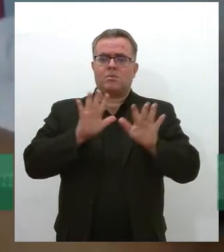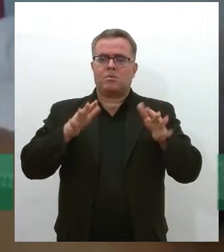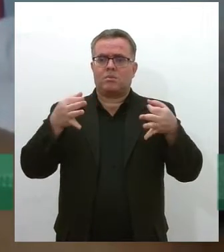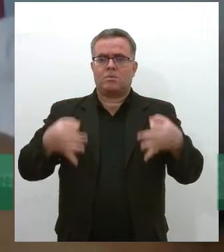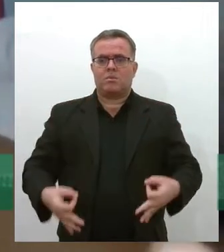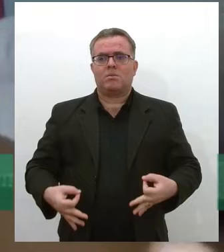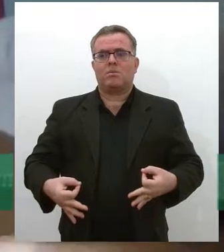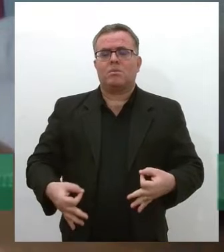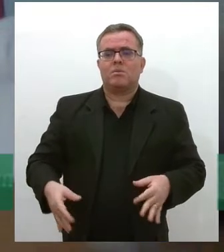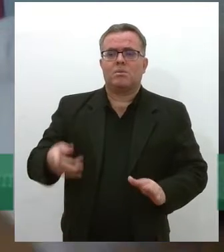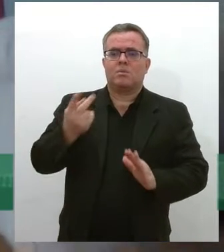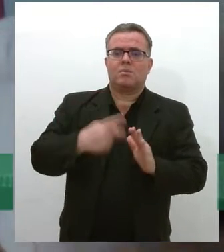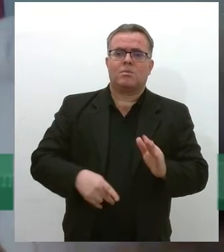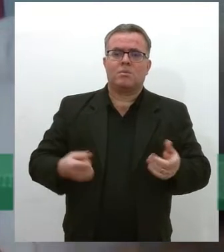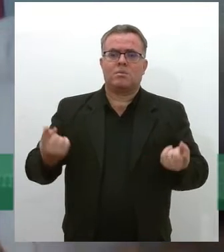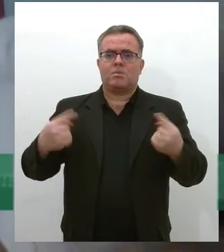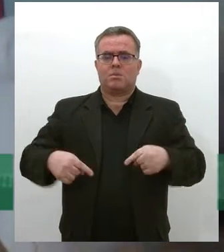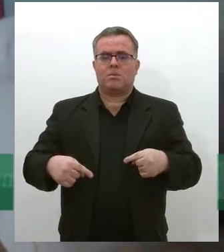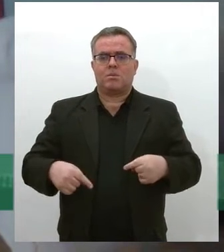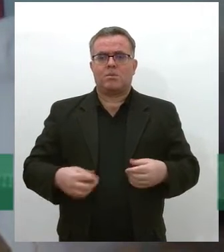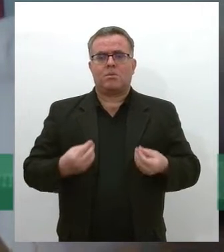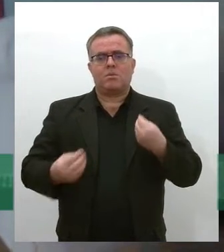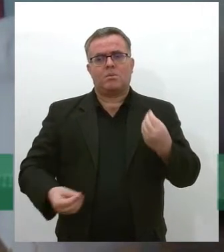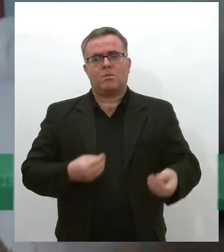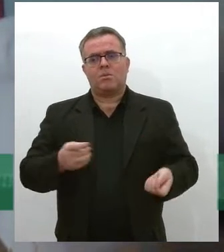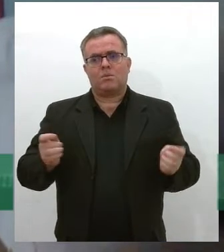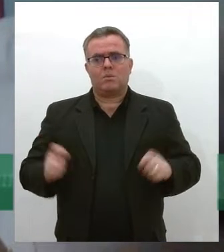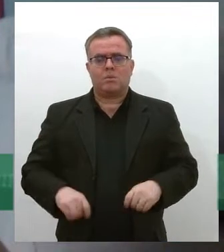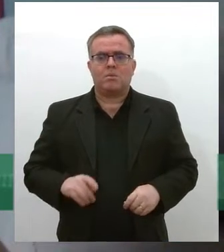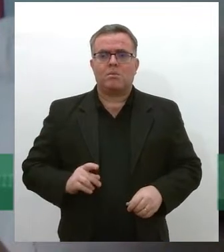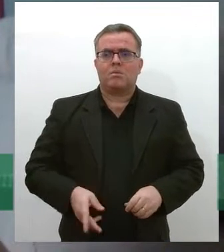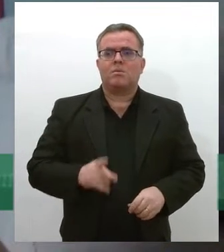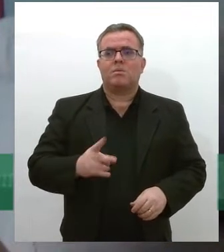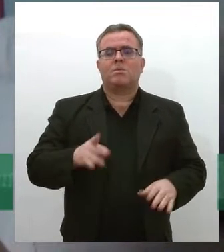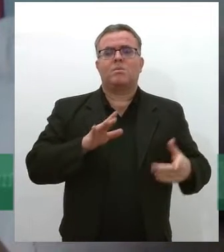na independência. E à medida em que as cortes vão se mostrando